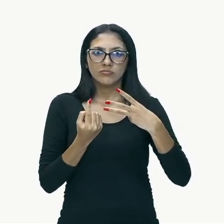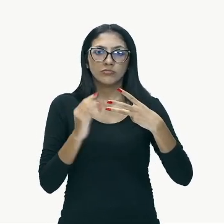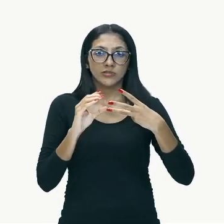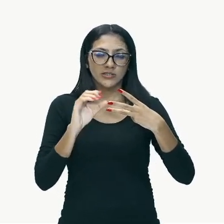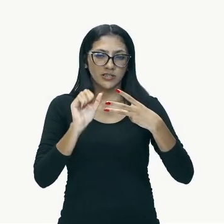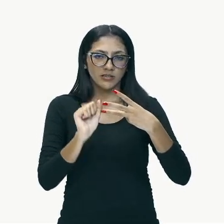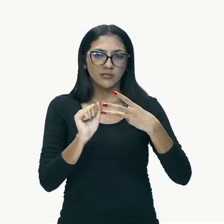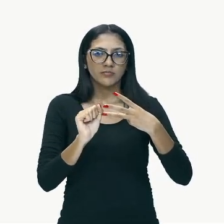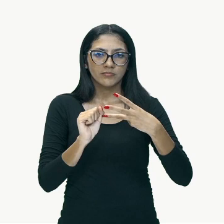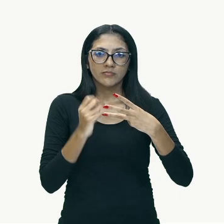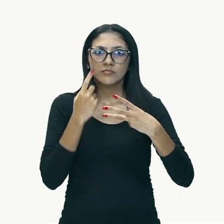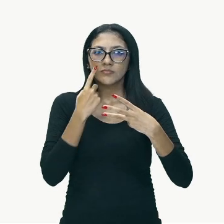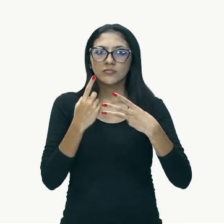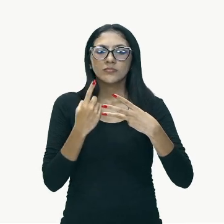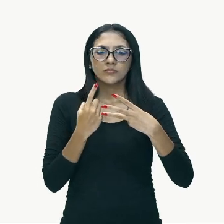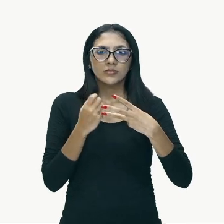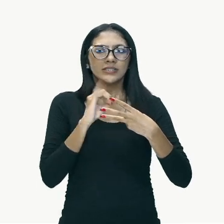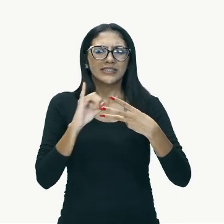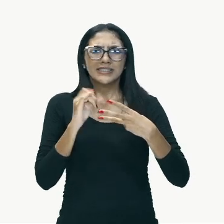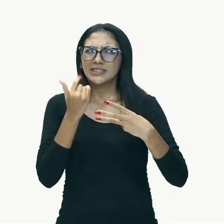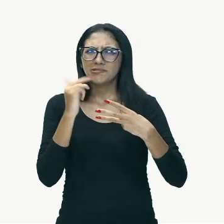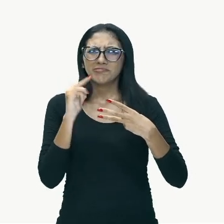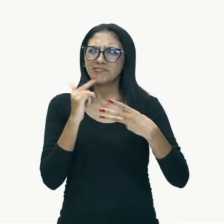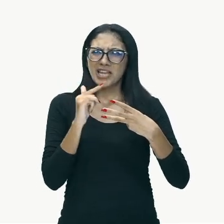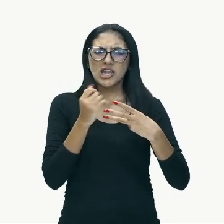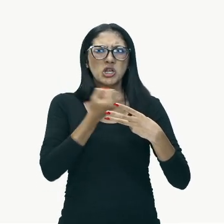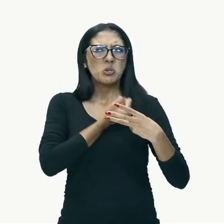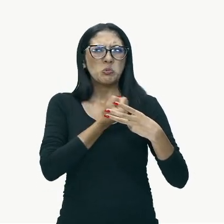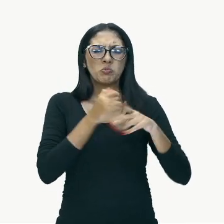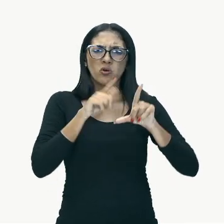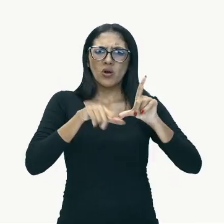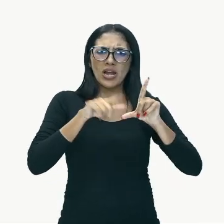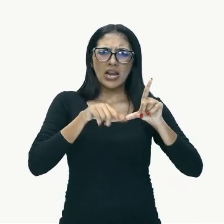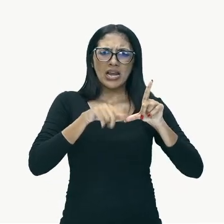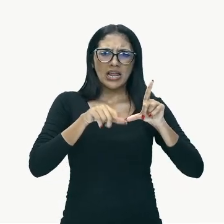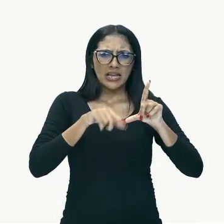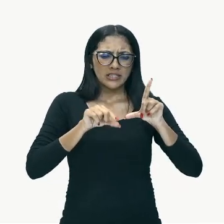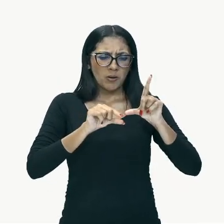não aparece o número, é o número 1. Número 1.